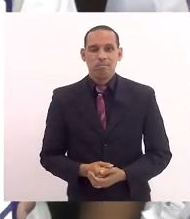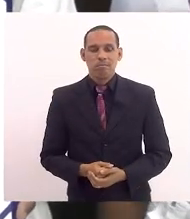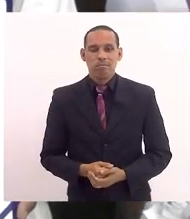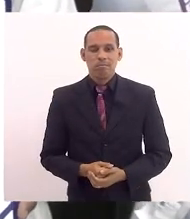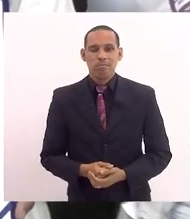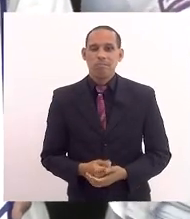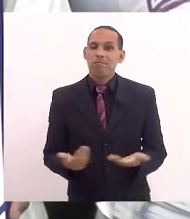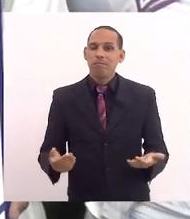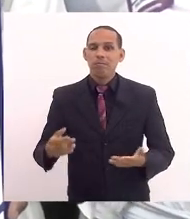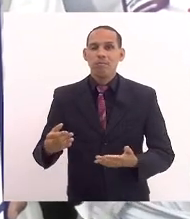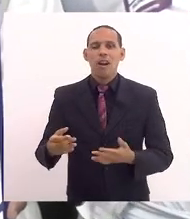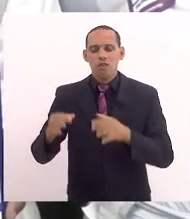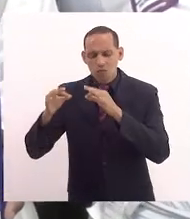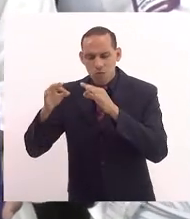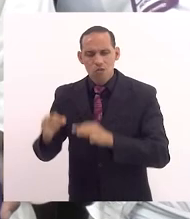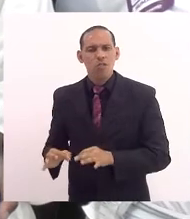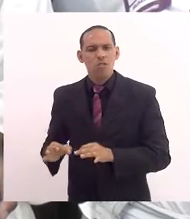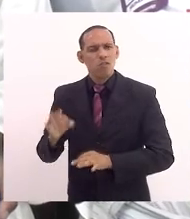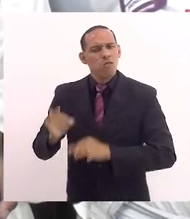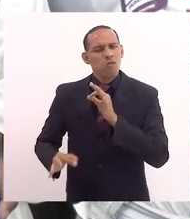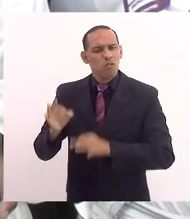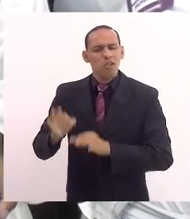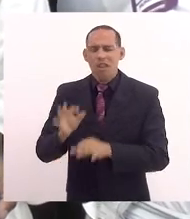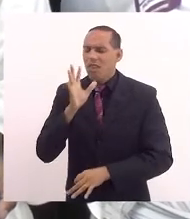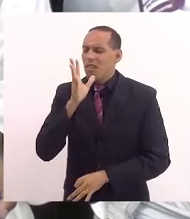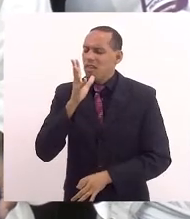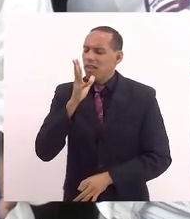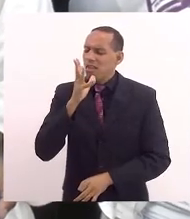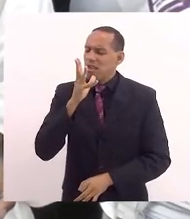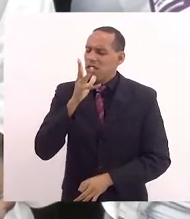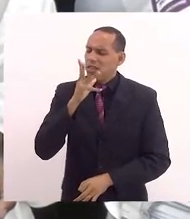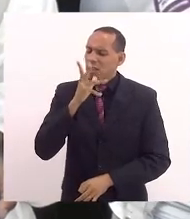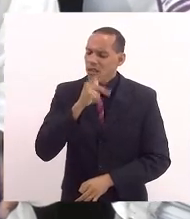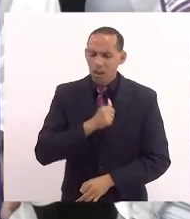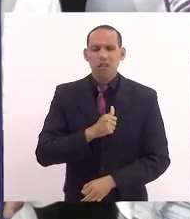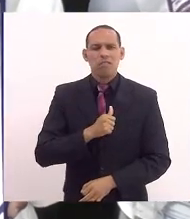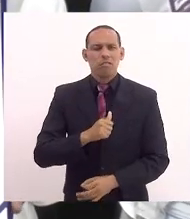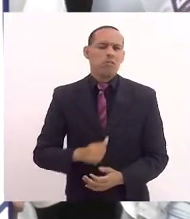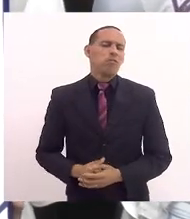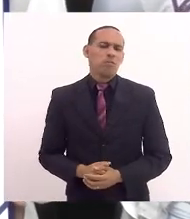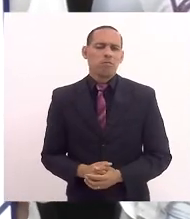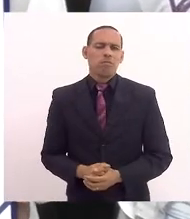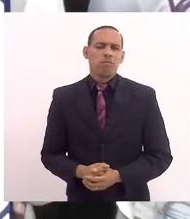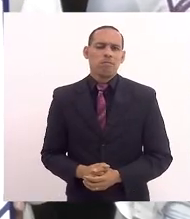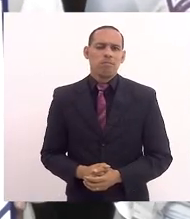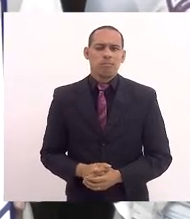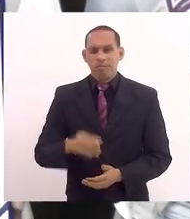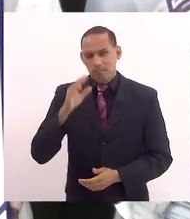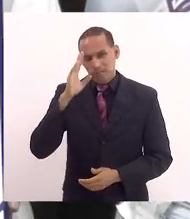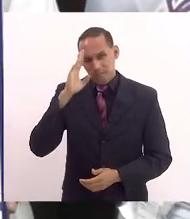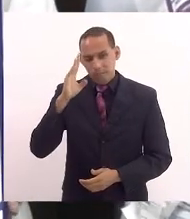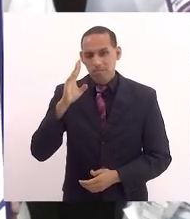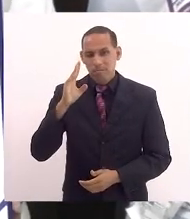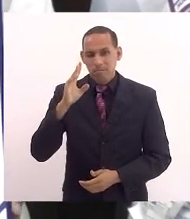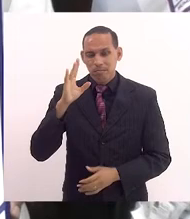A justiça demorou muito, muito, muito para ser feita. Especificamente